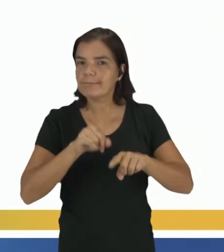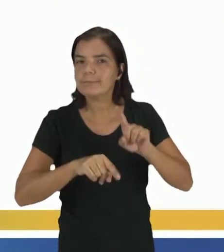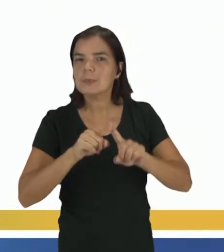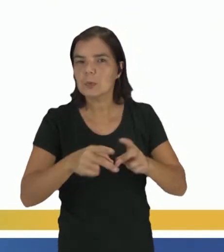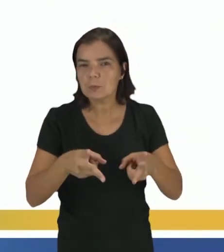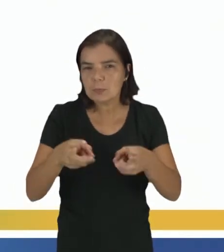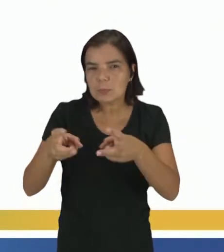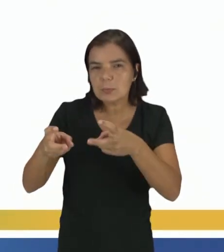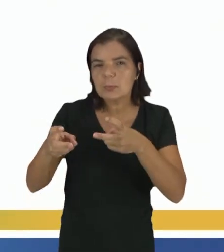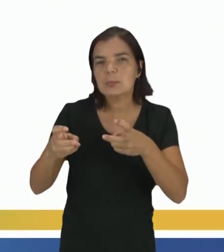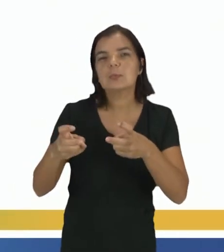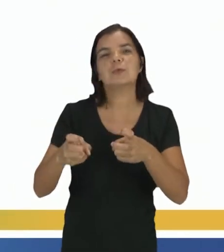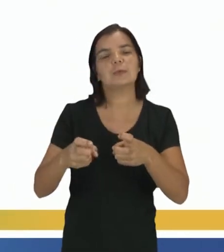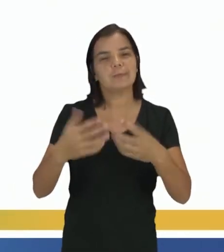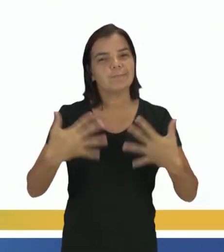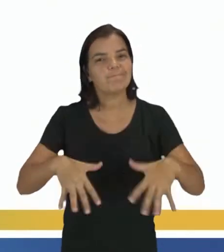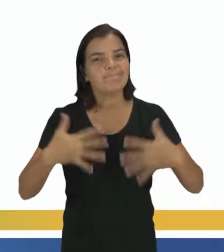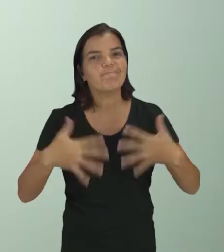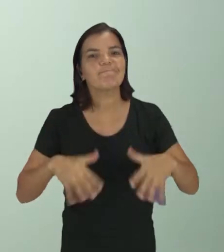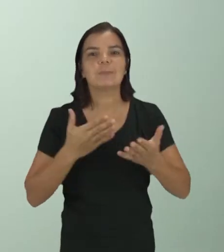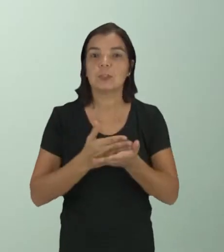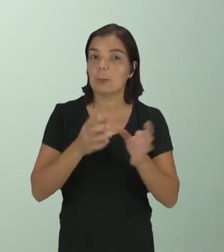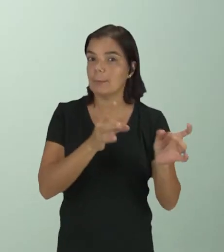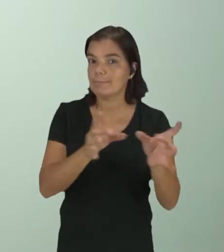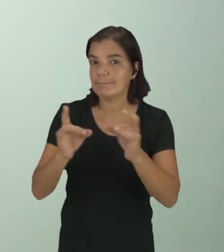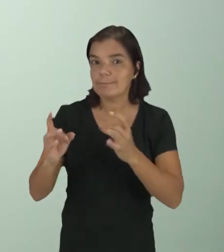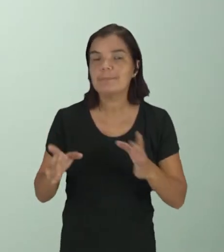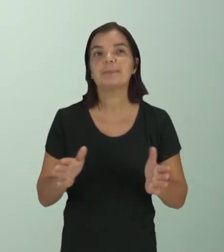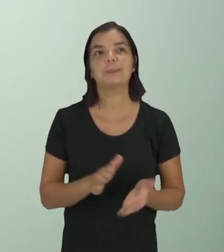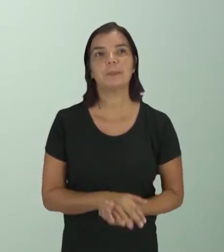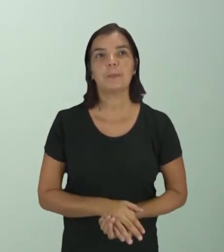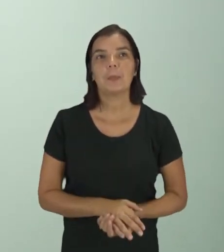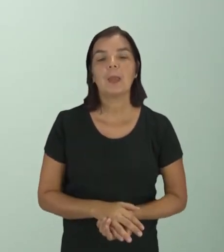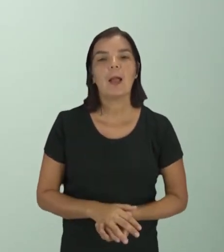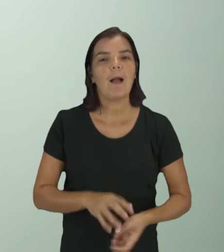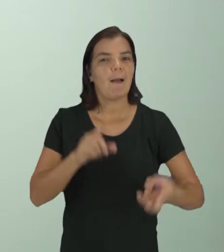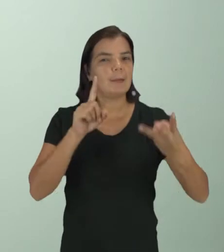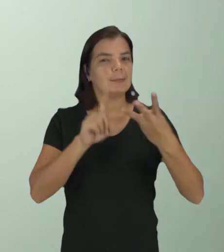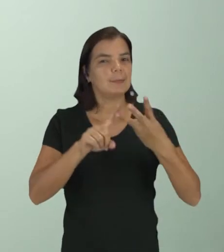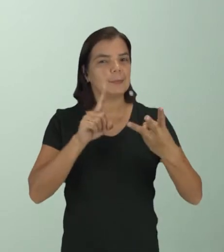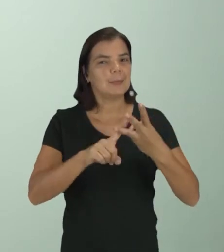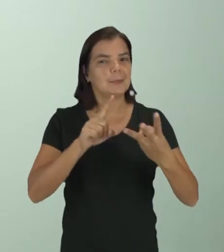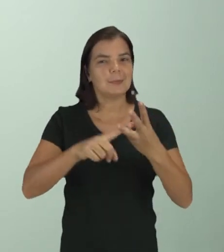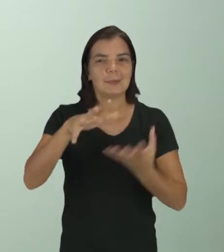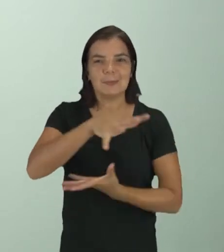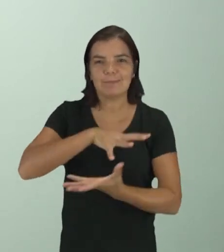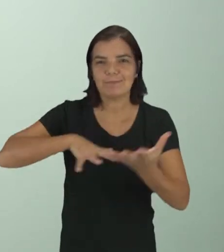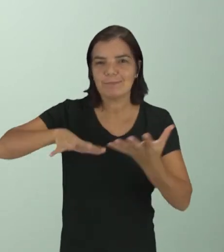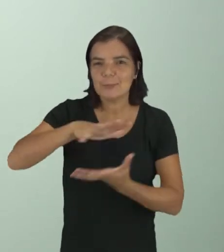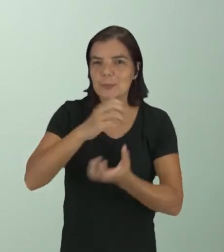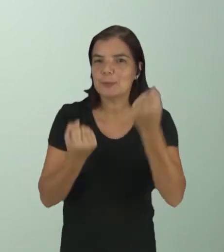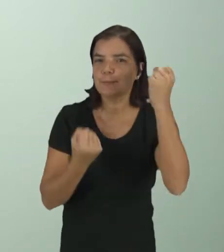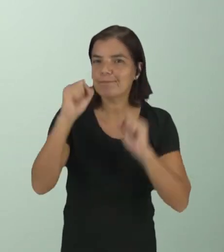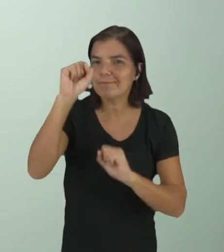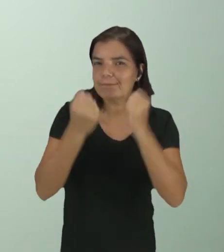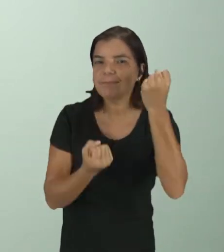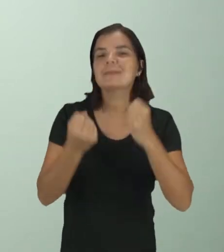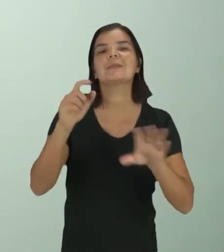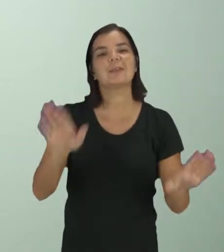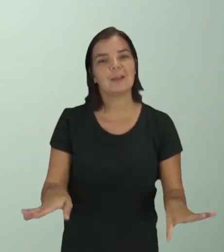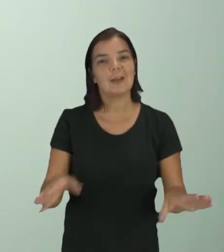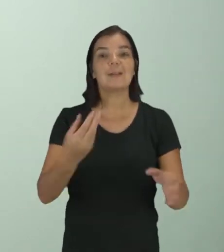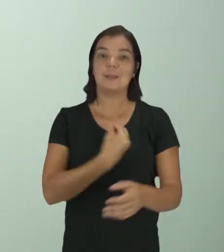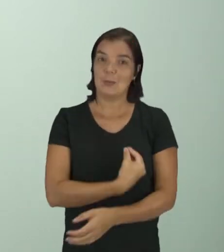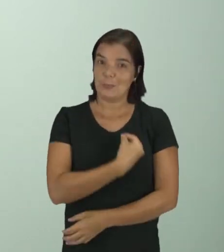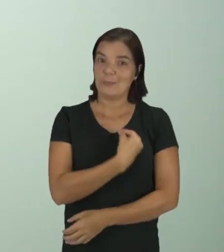passou a explorado com mais intensidade e também a ser comercializado. Vamos até a terceira revolução industrial, que essa é que nós